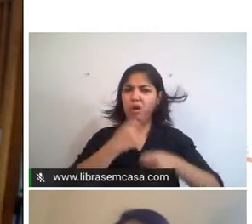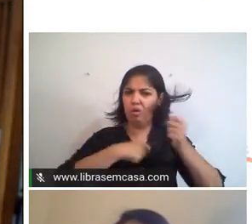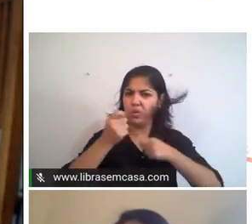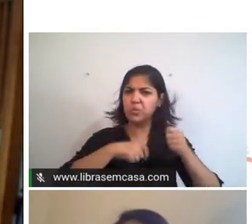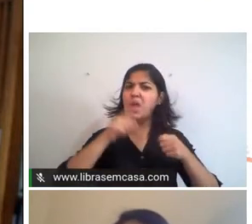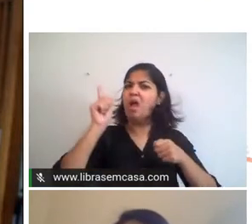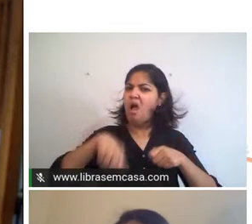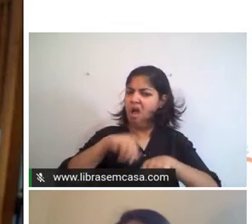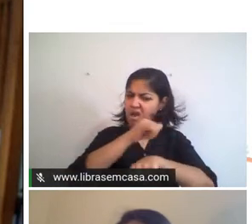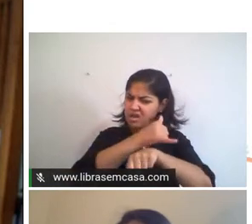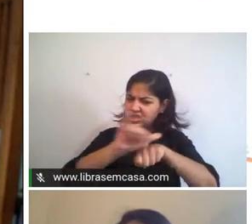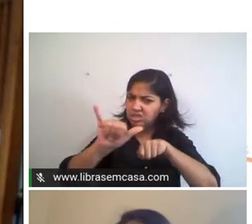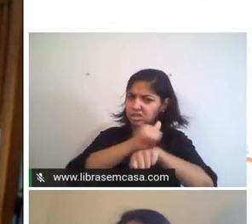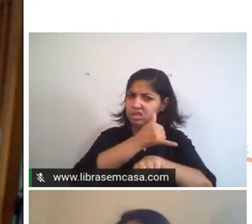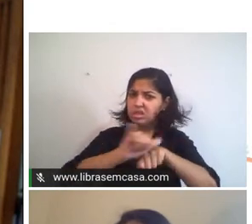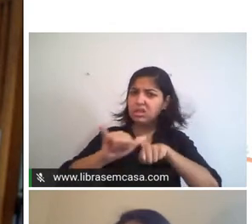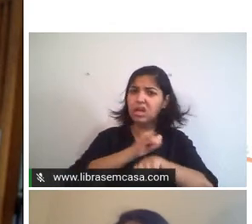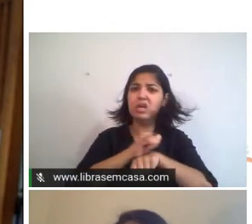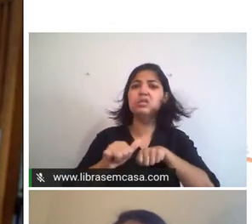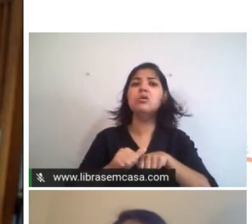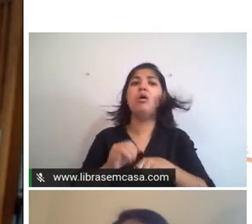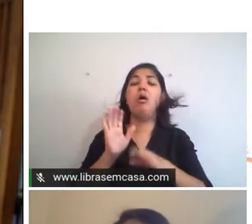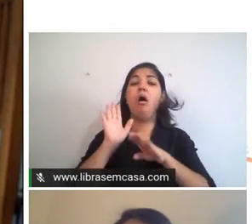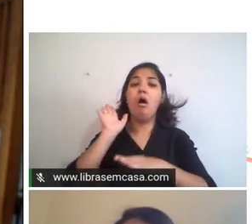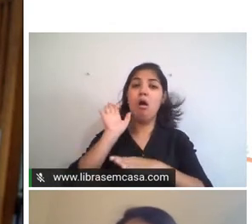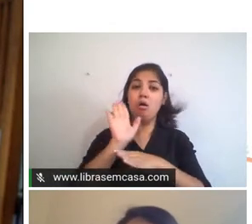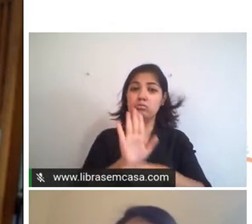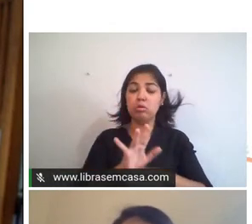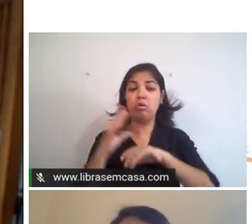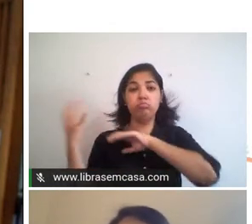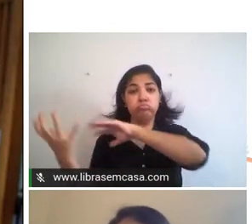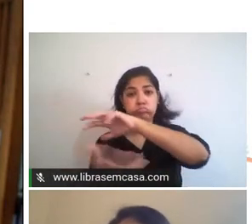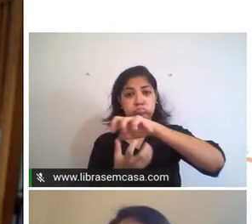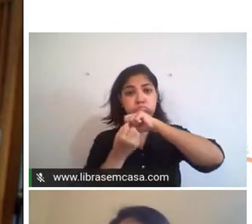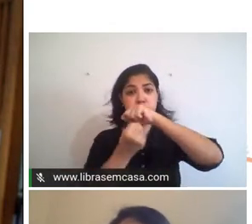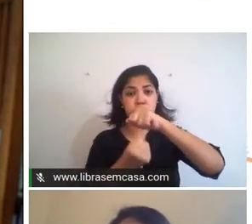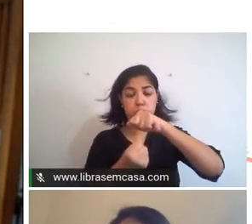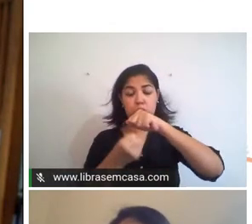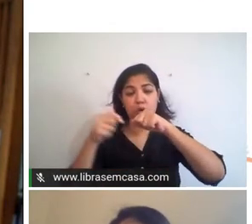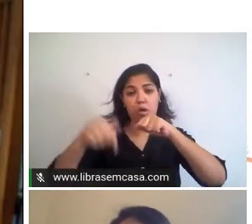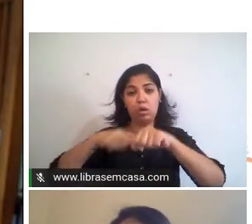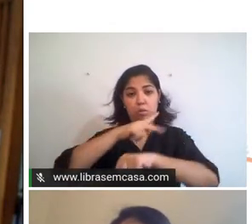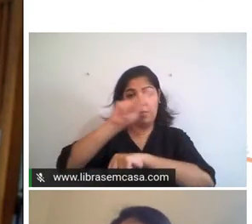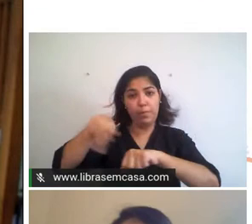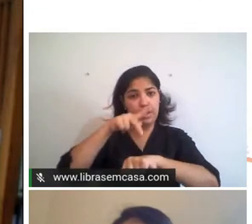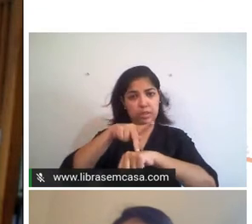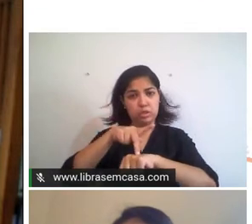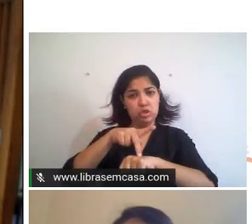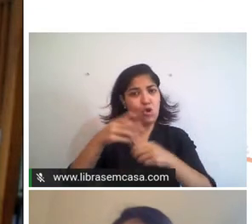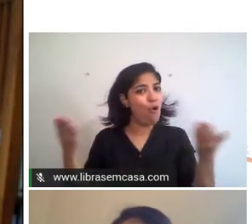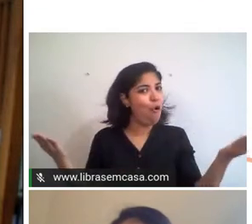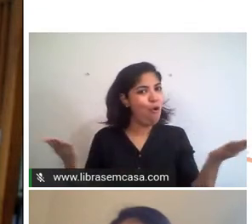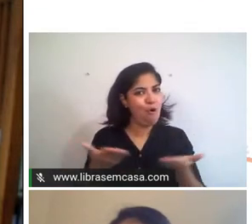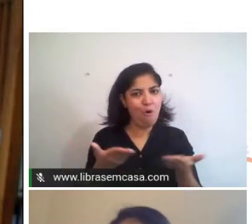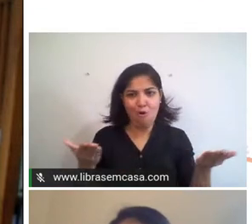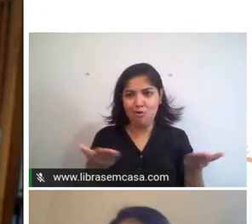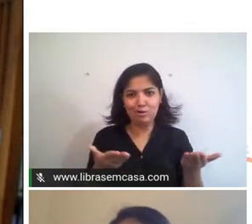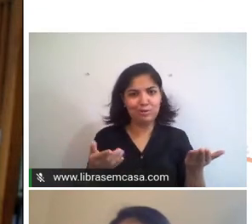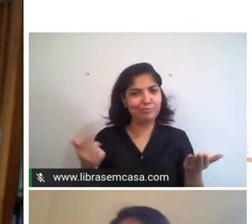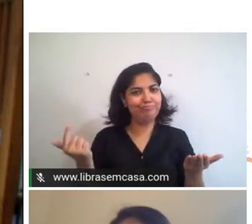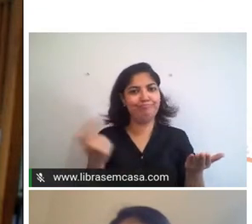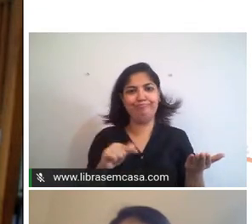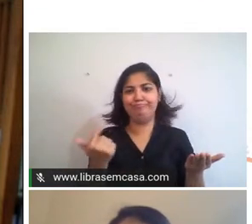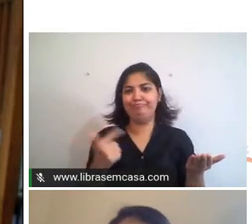para a sustentabilidade do nosso país. No atual sistema, nós não temos muita saída, tanto para o